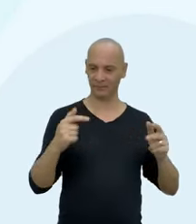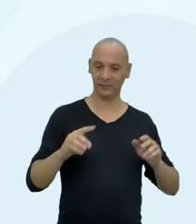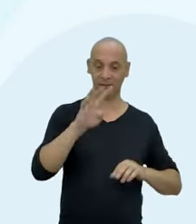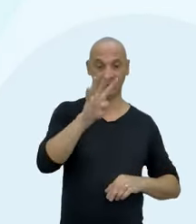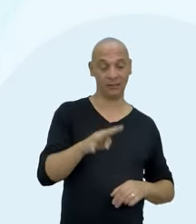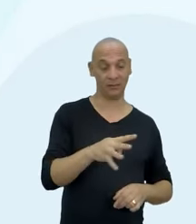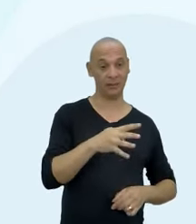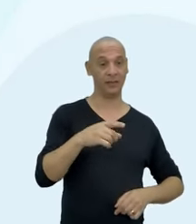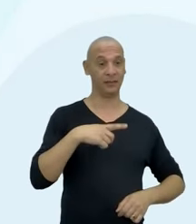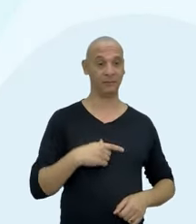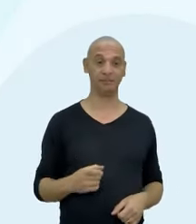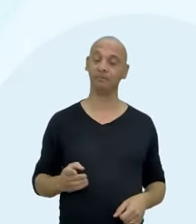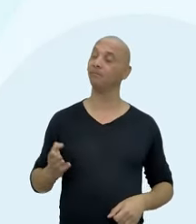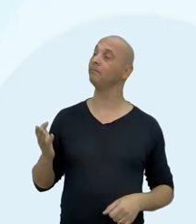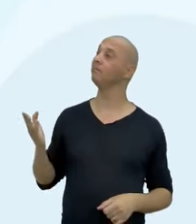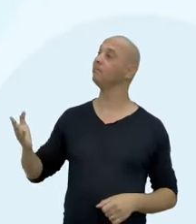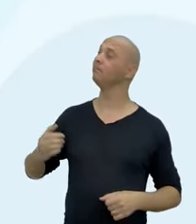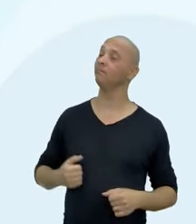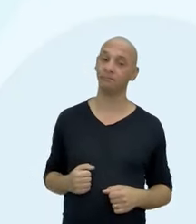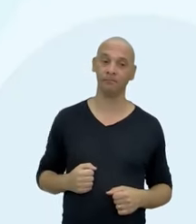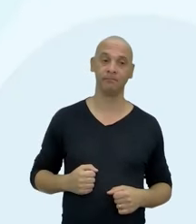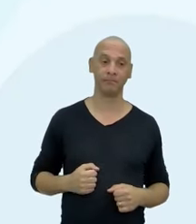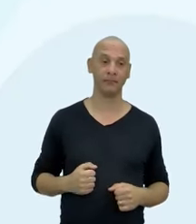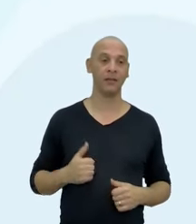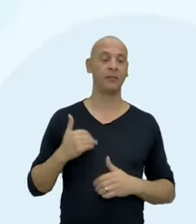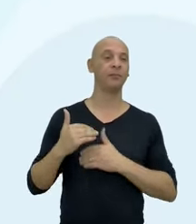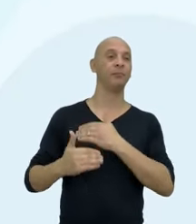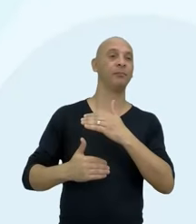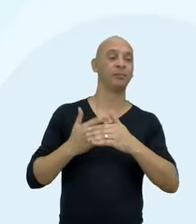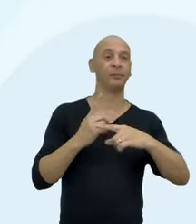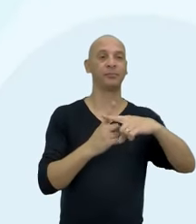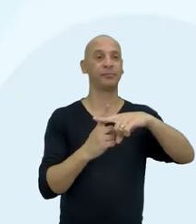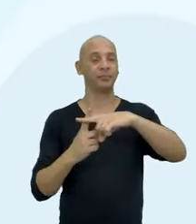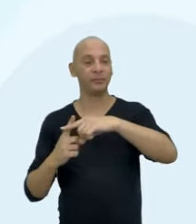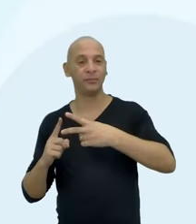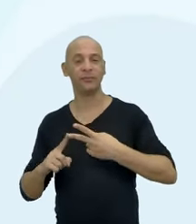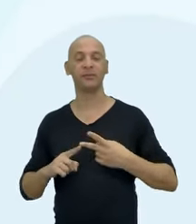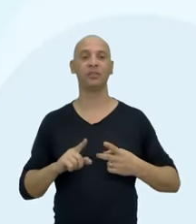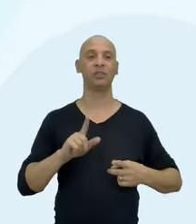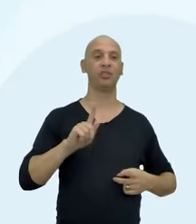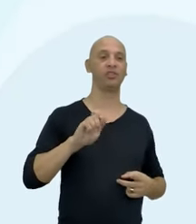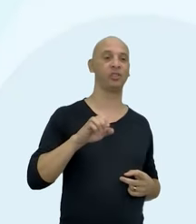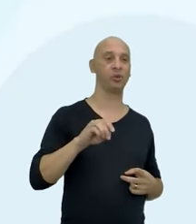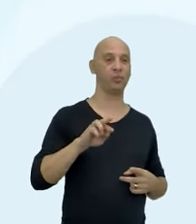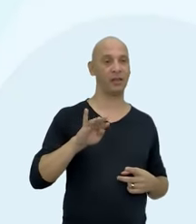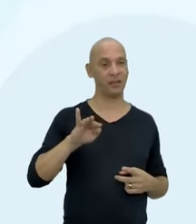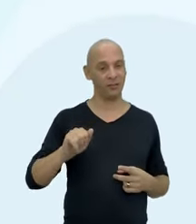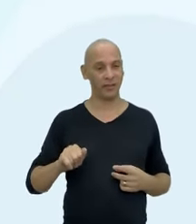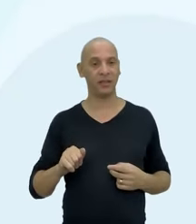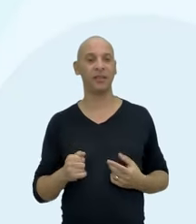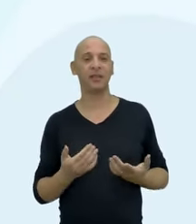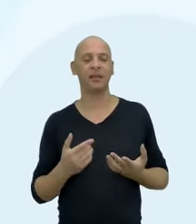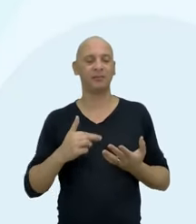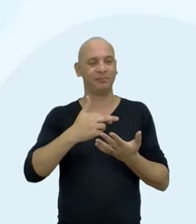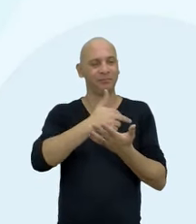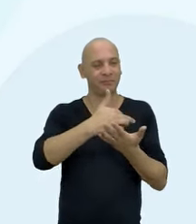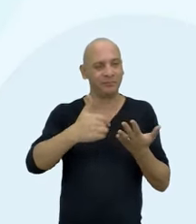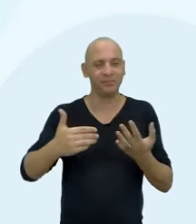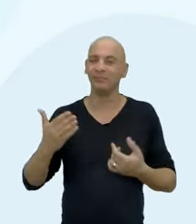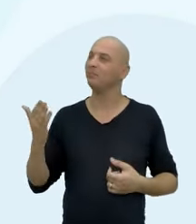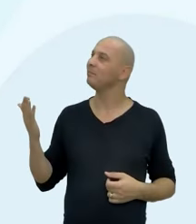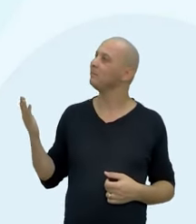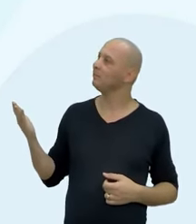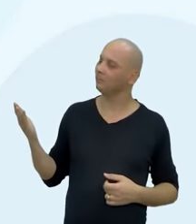grande preocupação aí já trabalha progressões aritméticas progressões geométricas é trigonometria